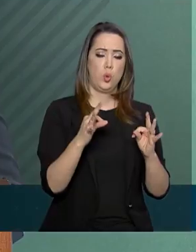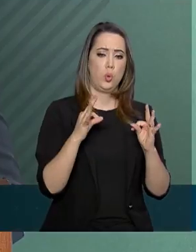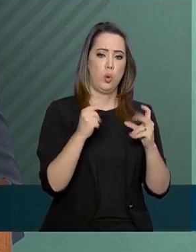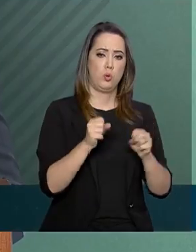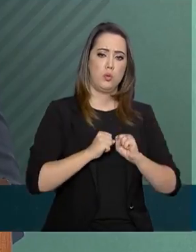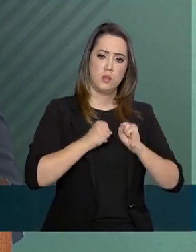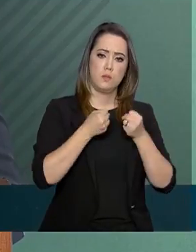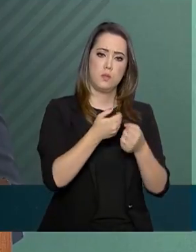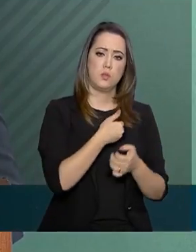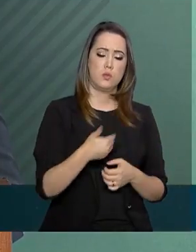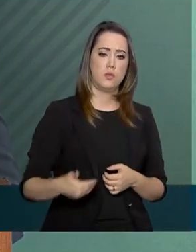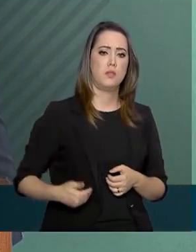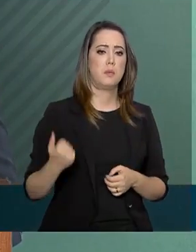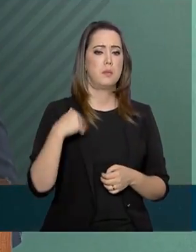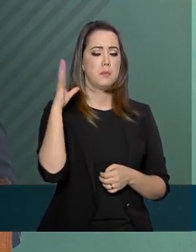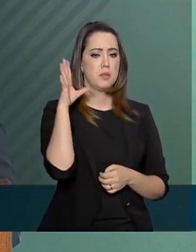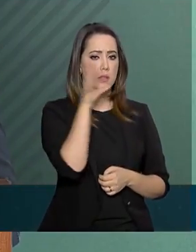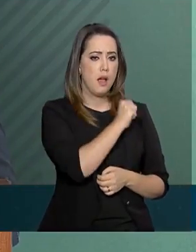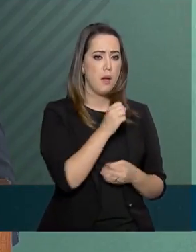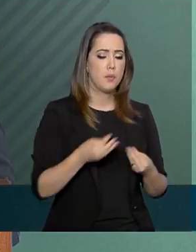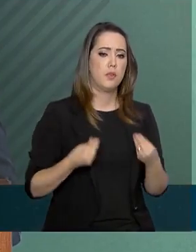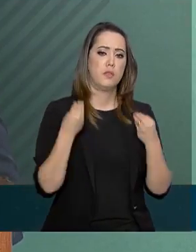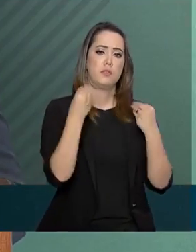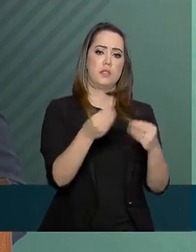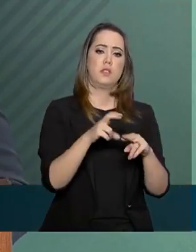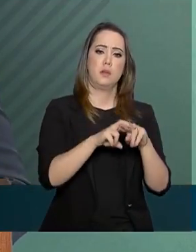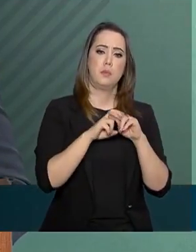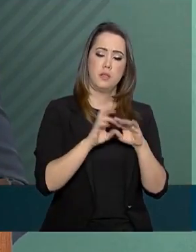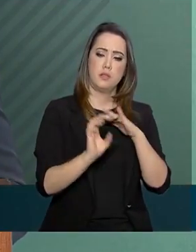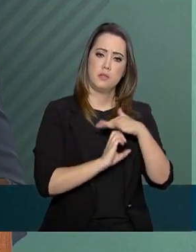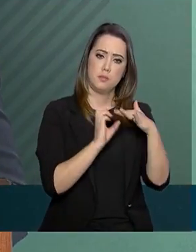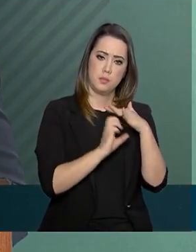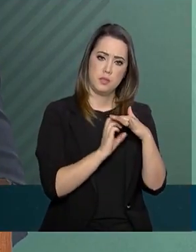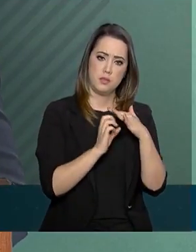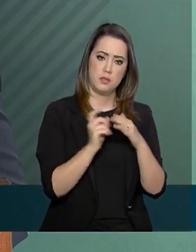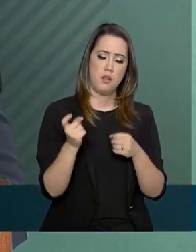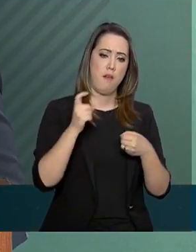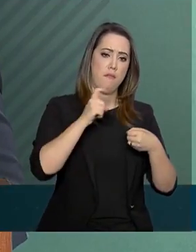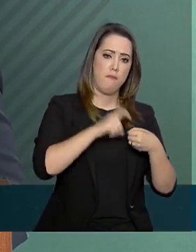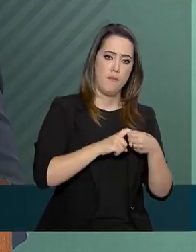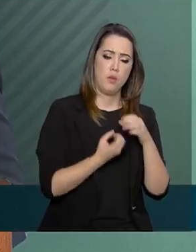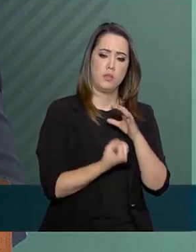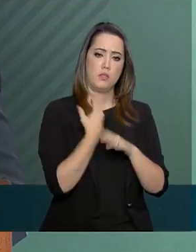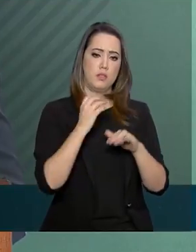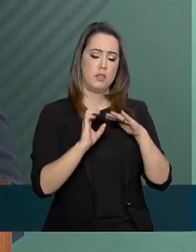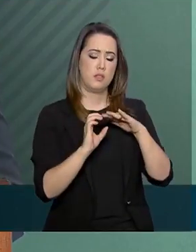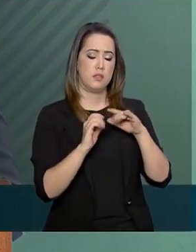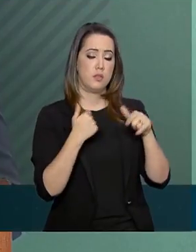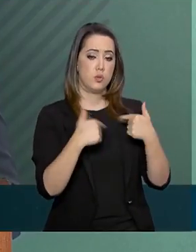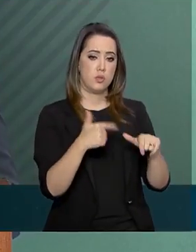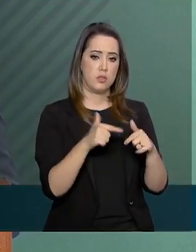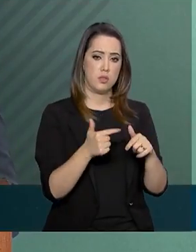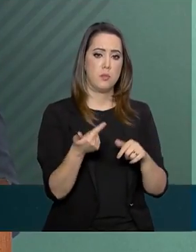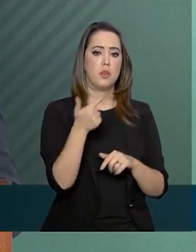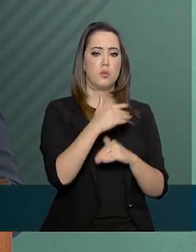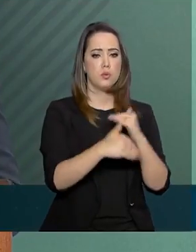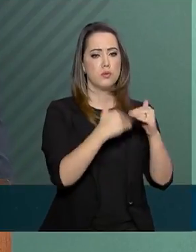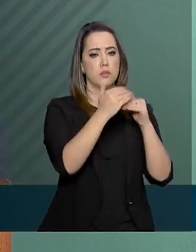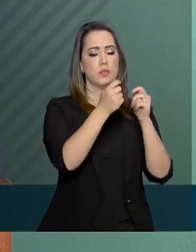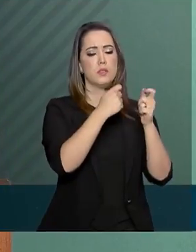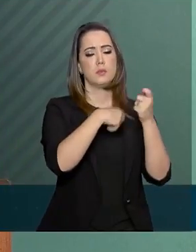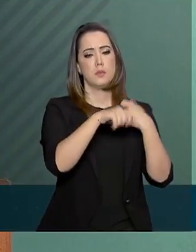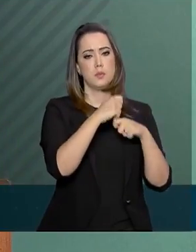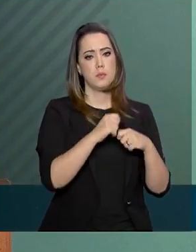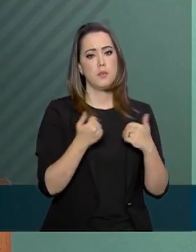governo para o mais rápido possível promover por meio das empresas a retomada do emprego eo reaquecimento da economia então